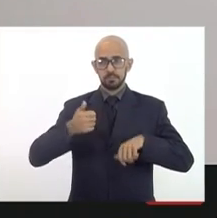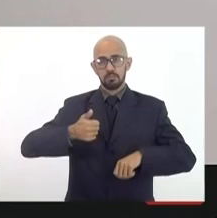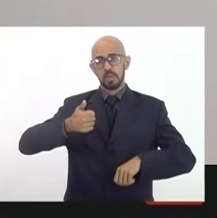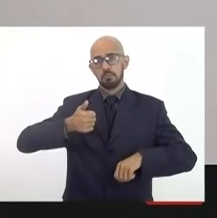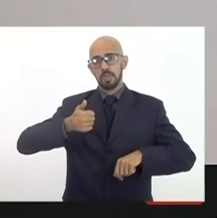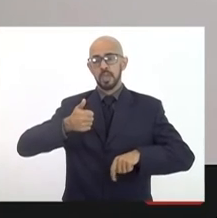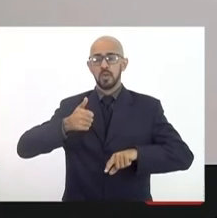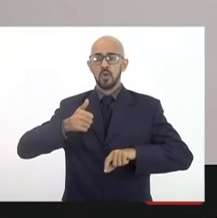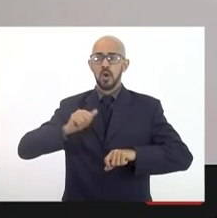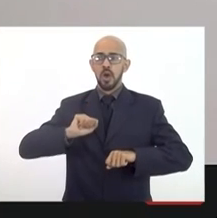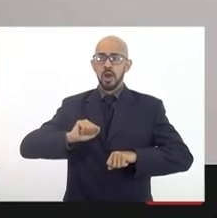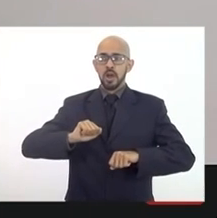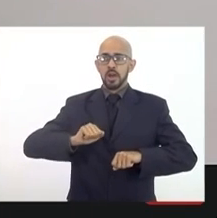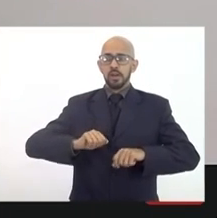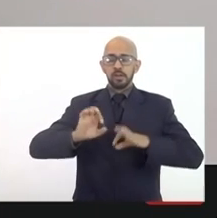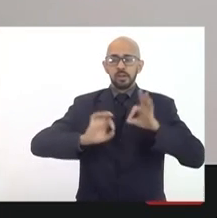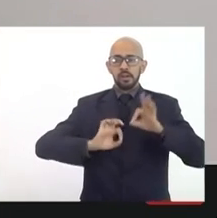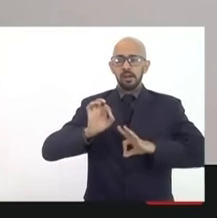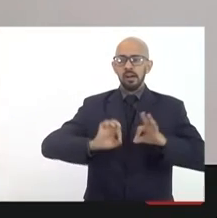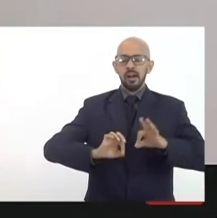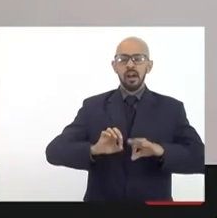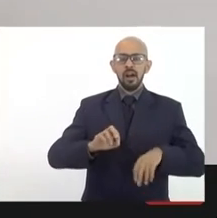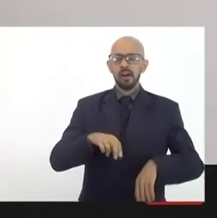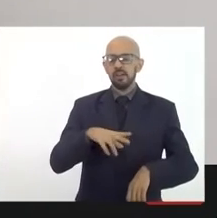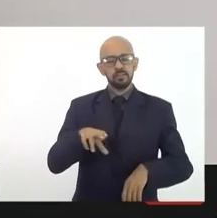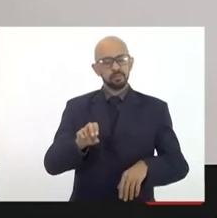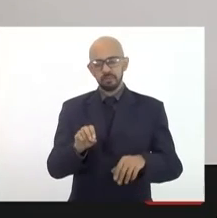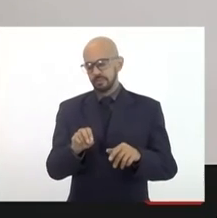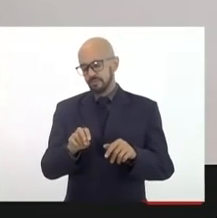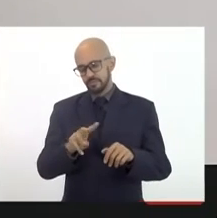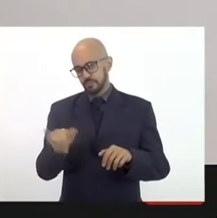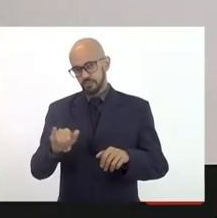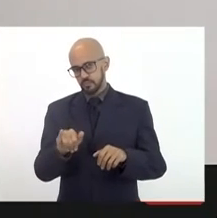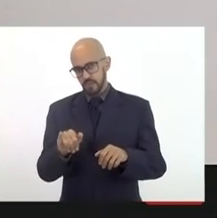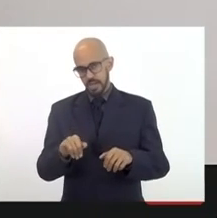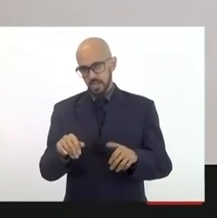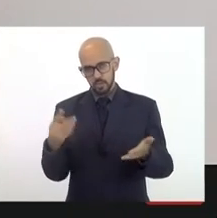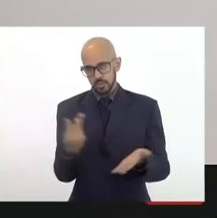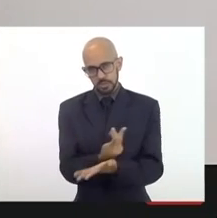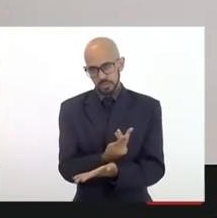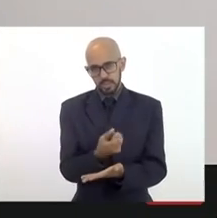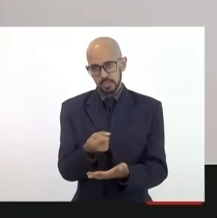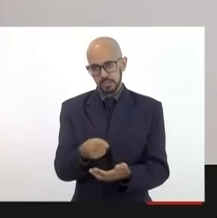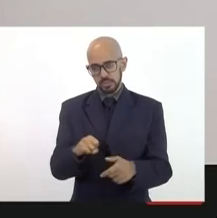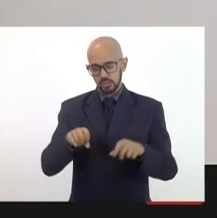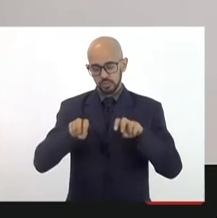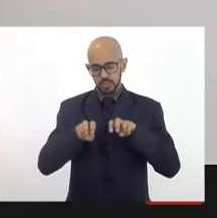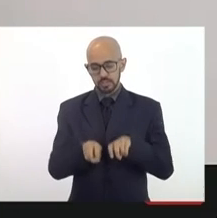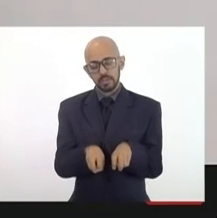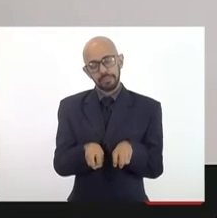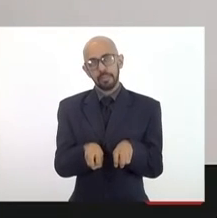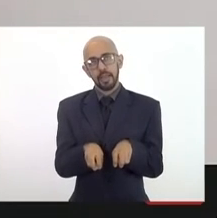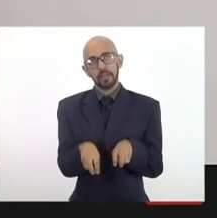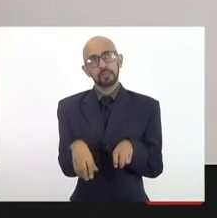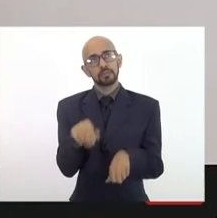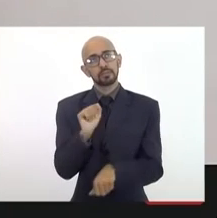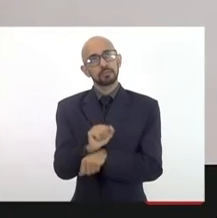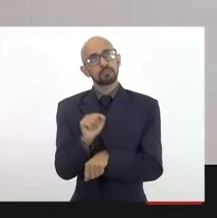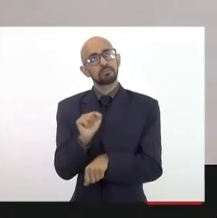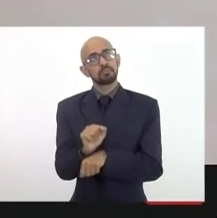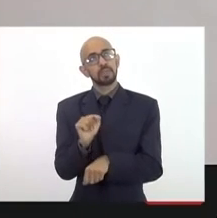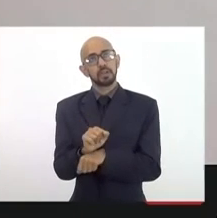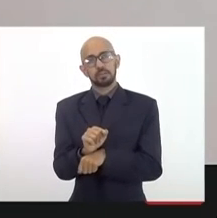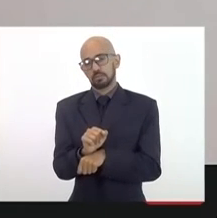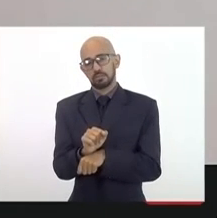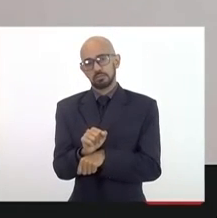primeiro, que esse projeto não vai sair se nós ficarmos sentados em berço esplêndido. Então, eu vejo